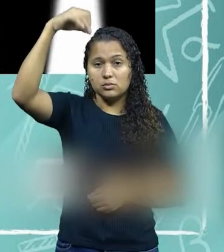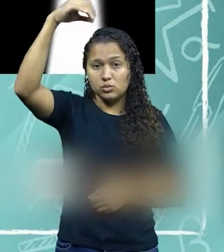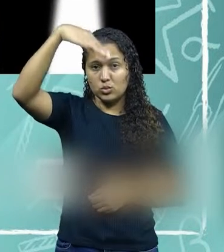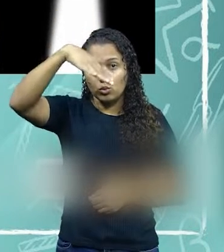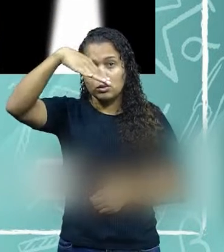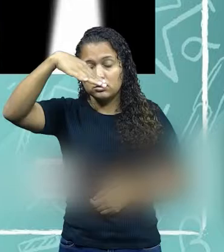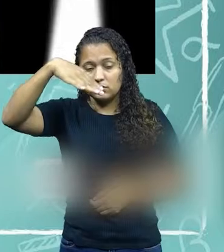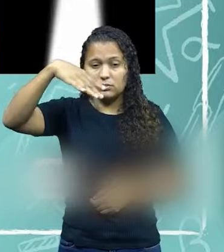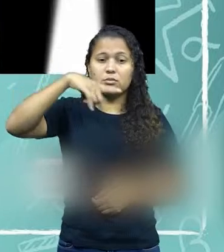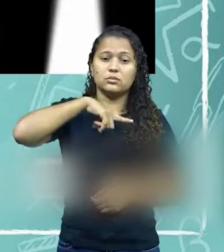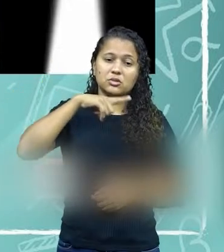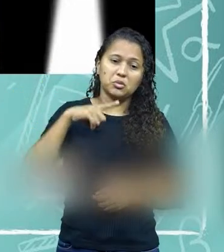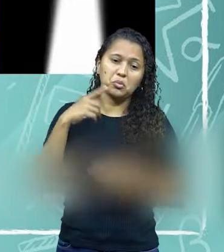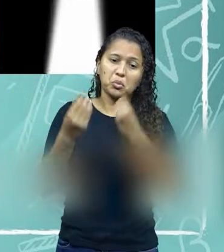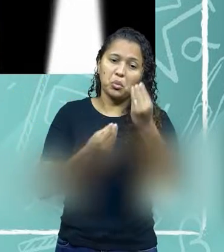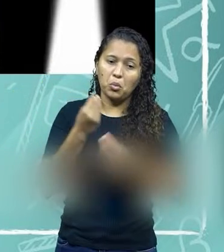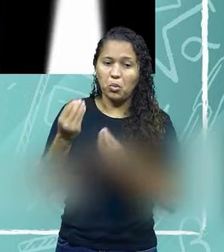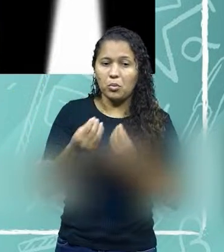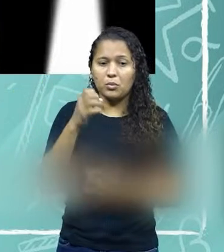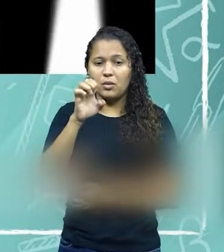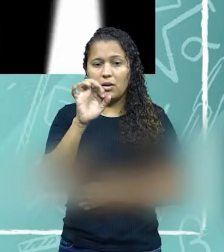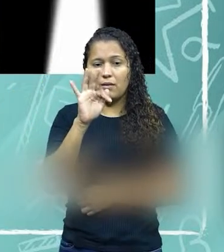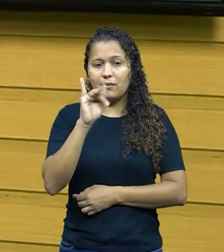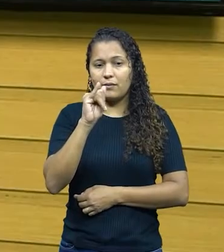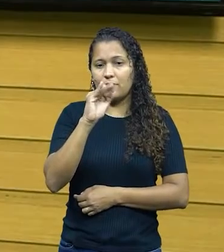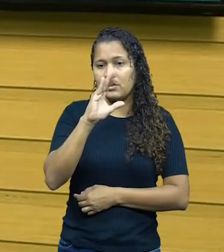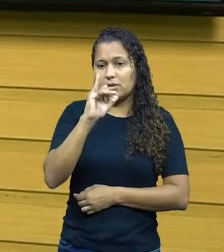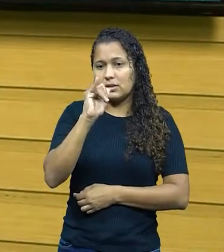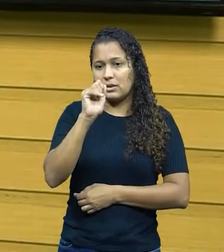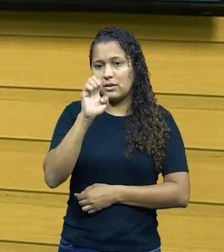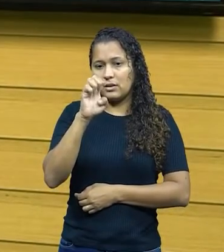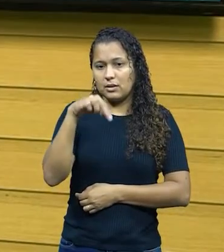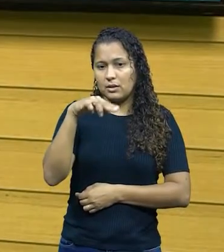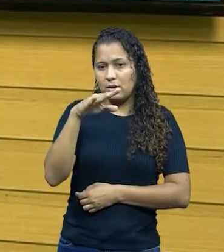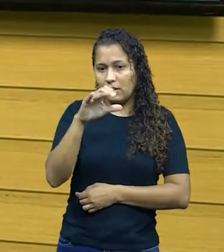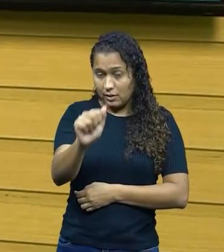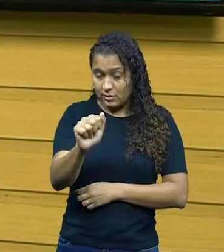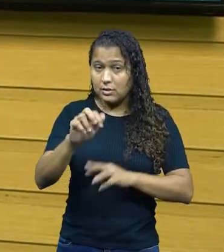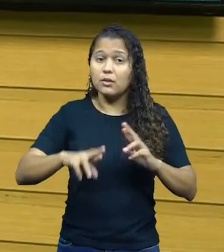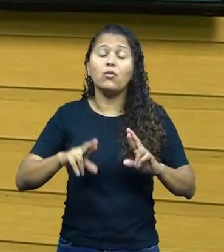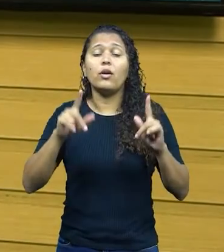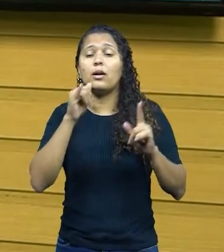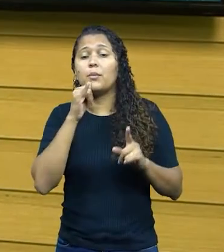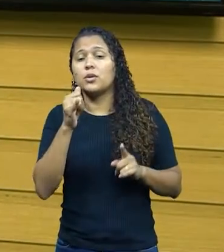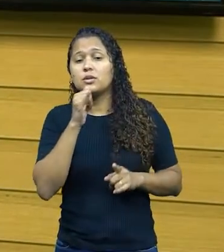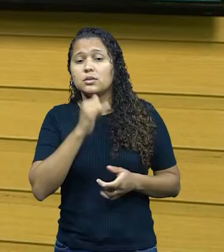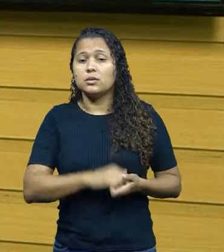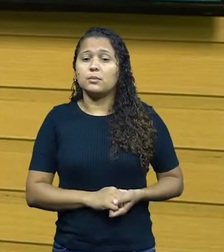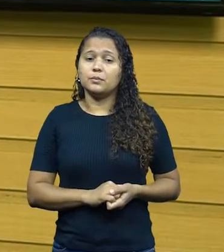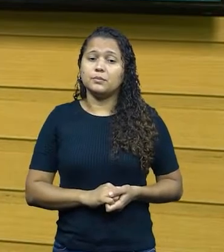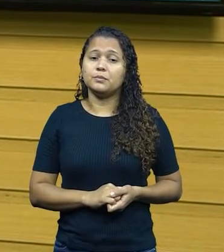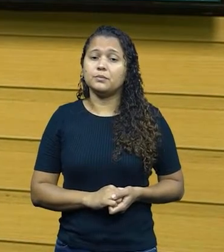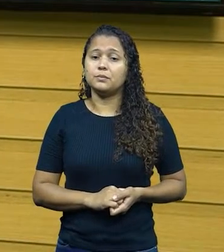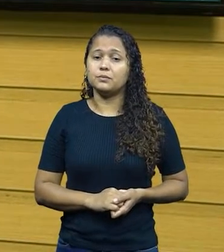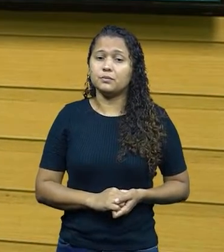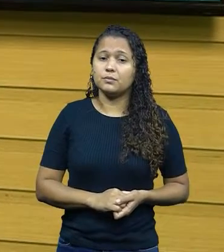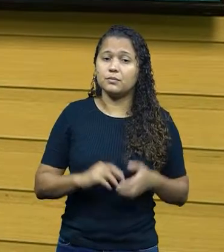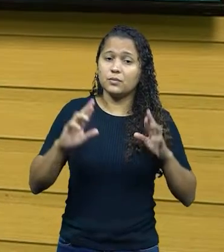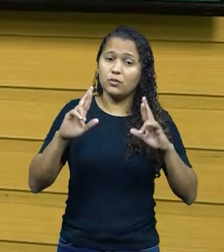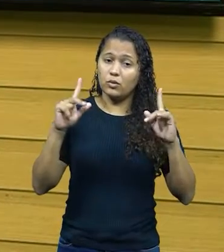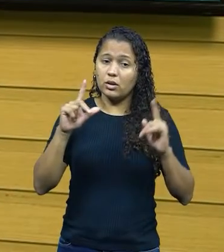em termos de eficiência luminosa. Ela é diferente, veja bem, ela